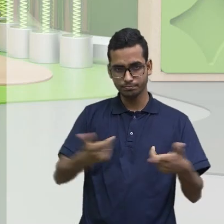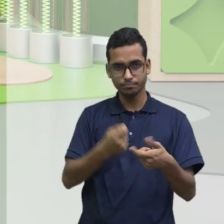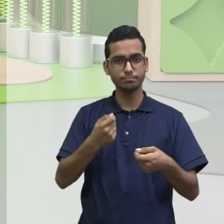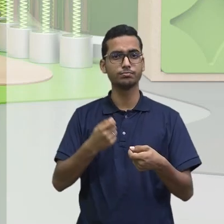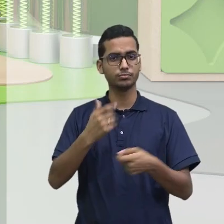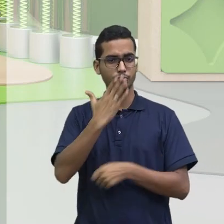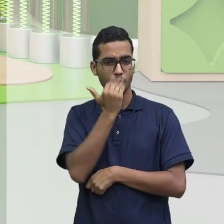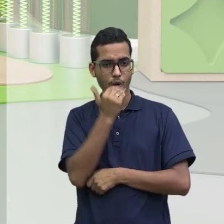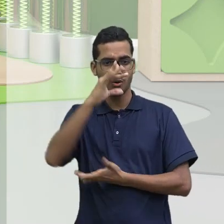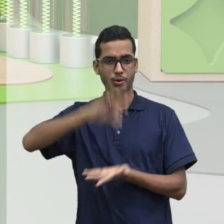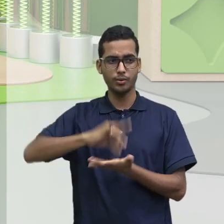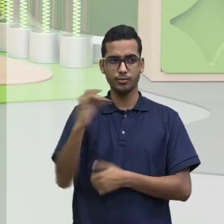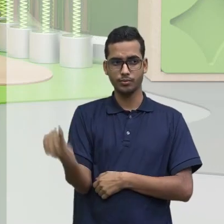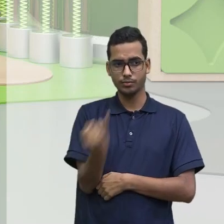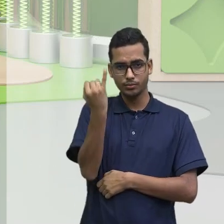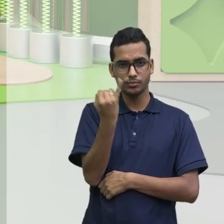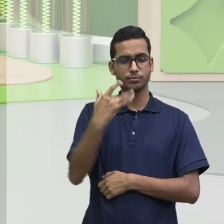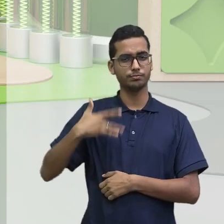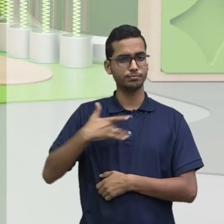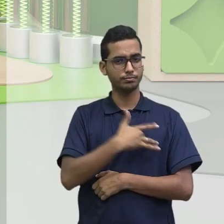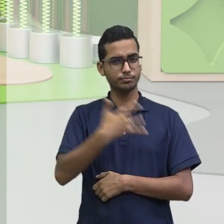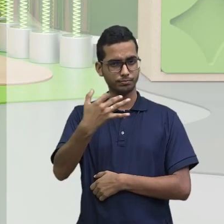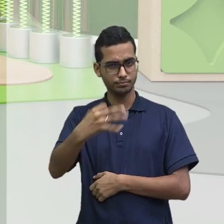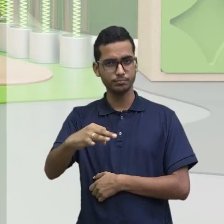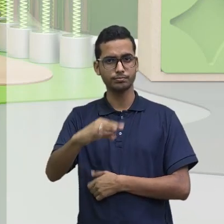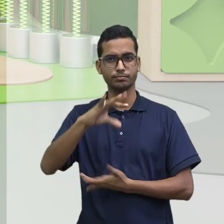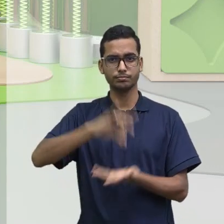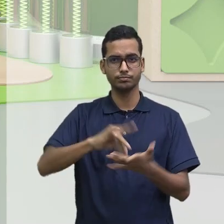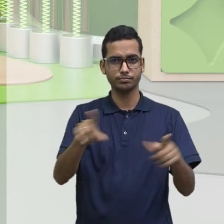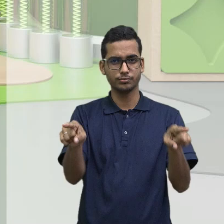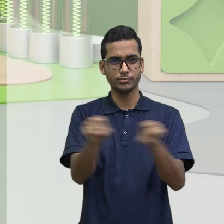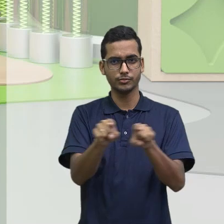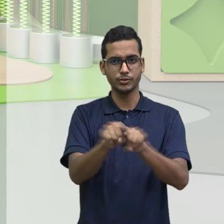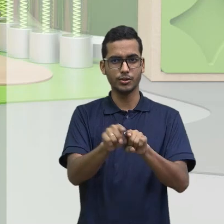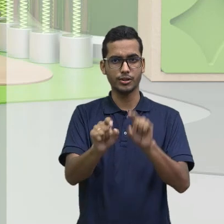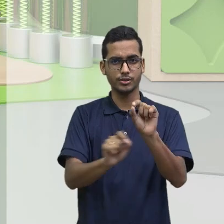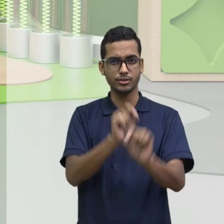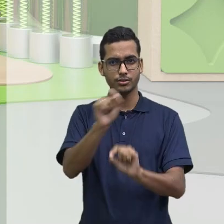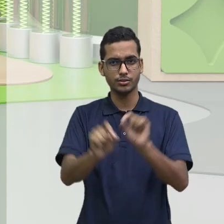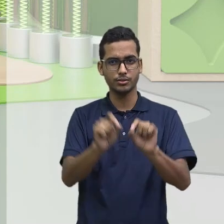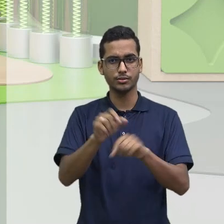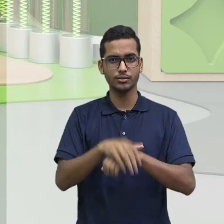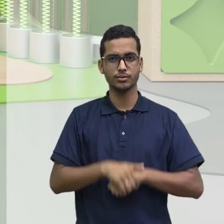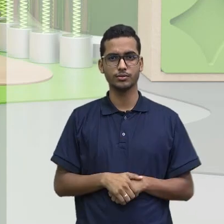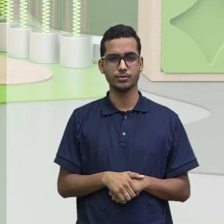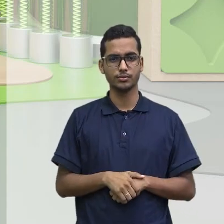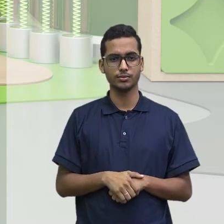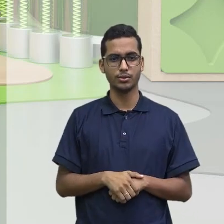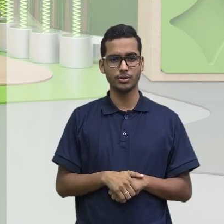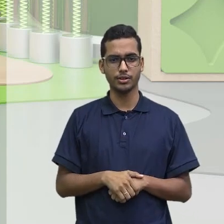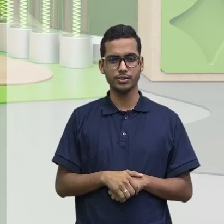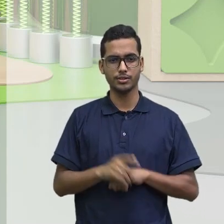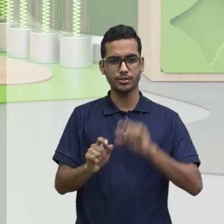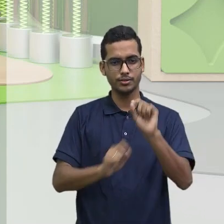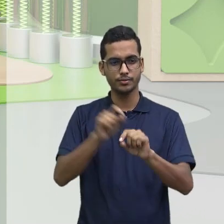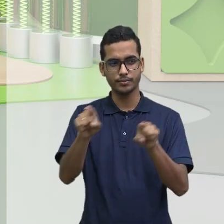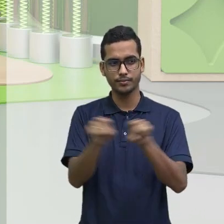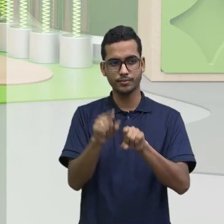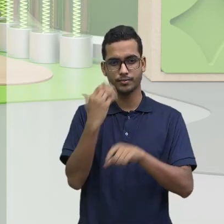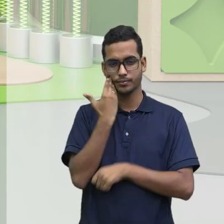ela é importante para a nossa saúde, né? Então, alimentos que não são tão bem acondicionados, eles podem sofrer ali